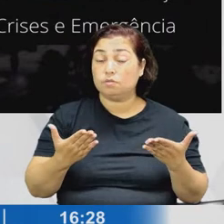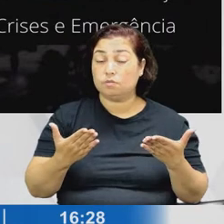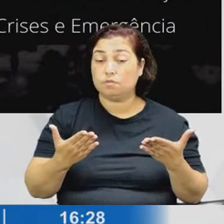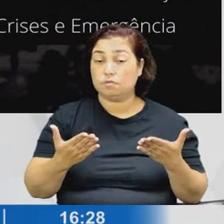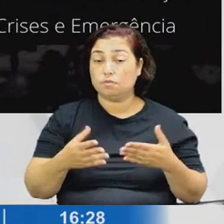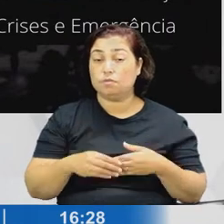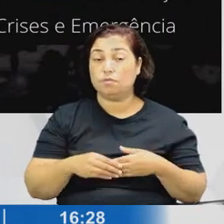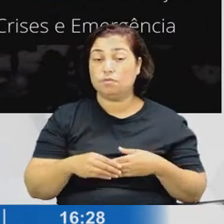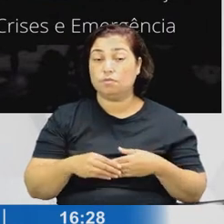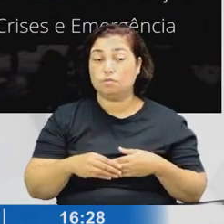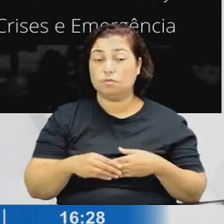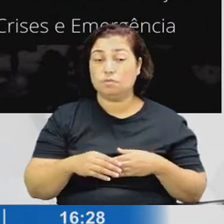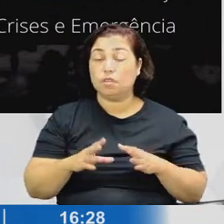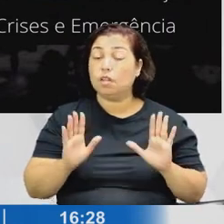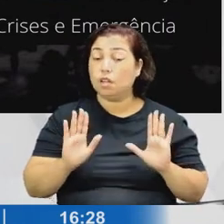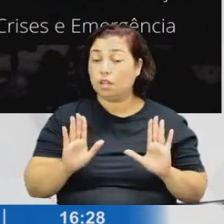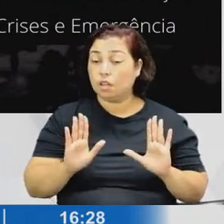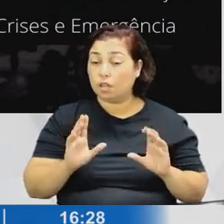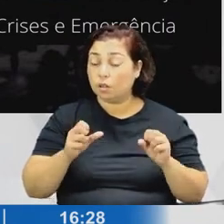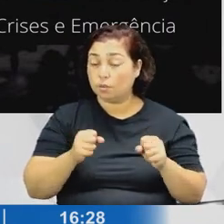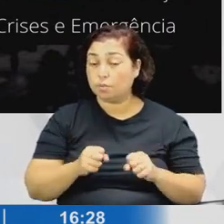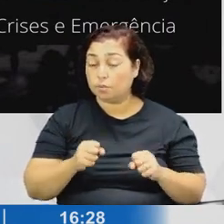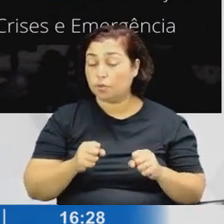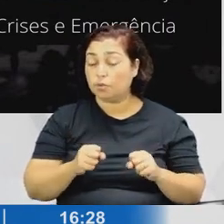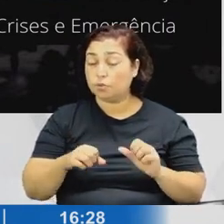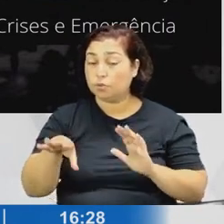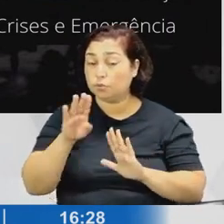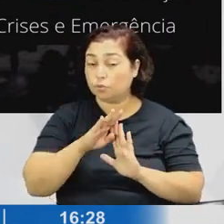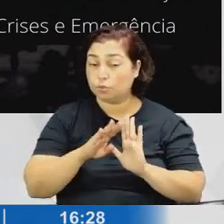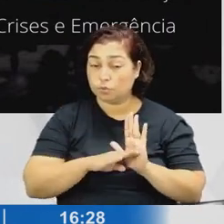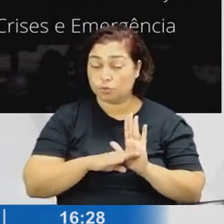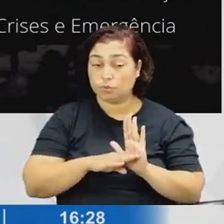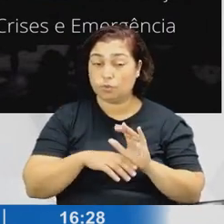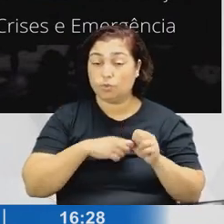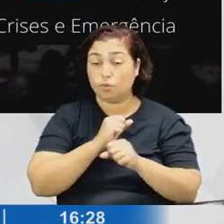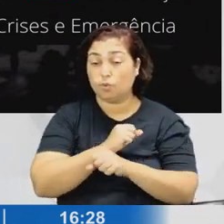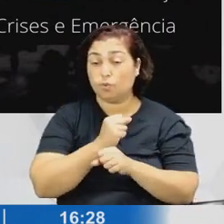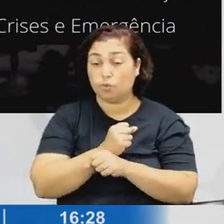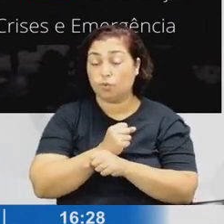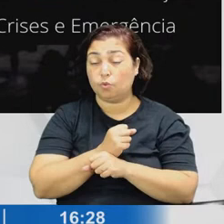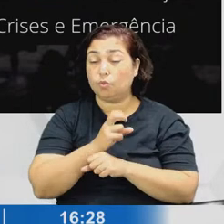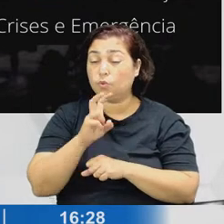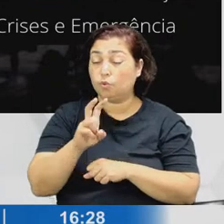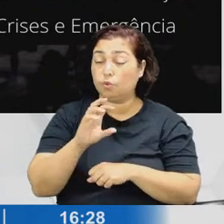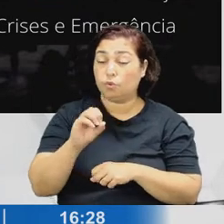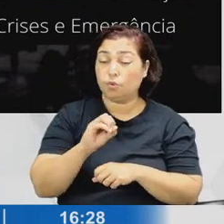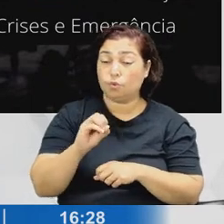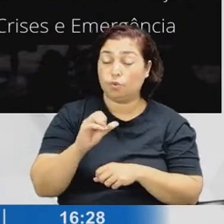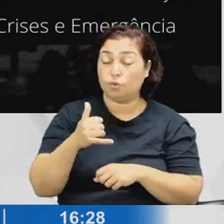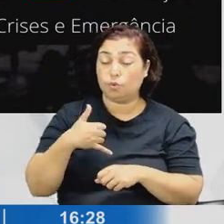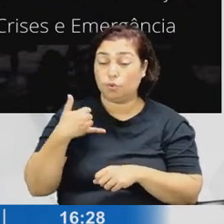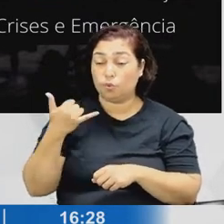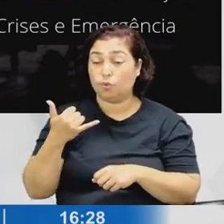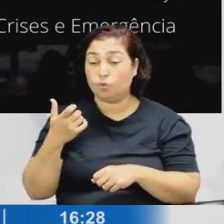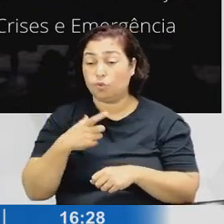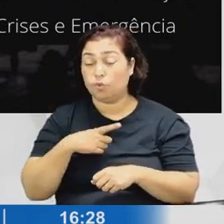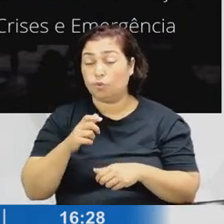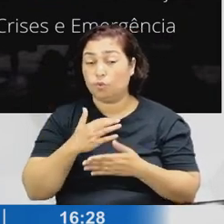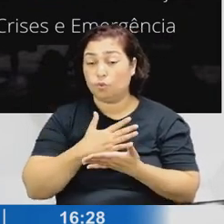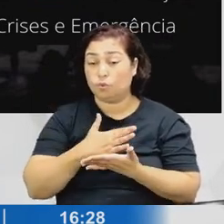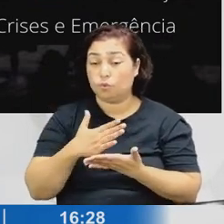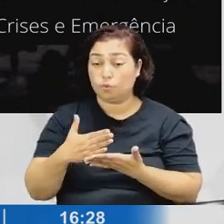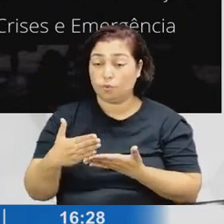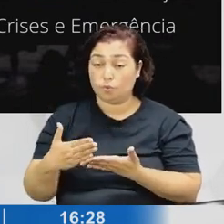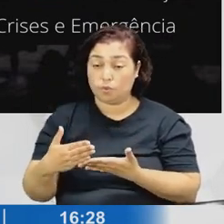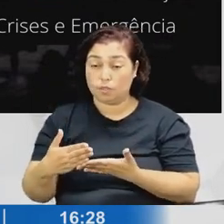legado não dá voto né a pessoa não estão vendo calma dá você pode programar se é uma obra que vai demorar 50 anos essa obra tem várias etapas